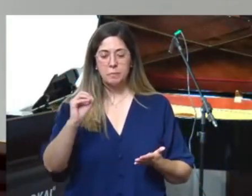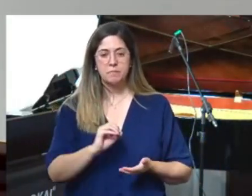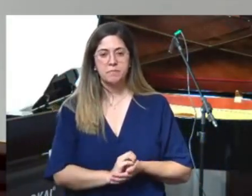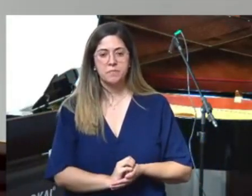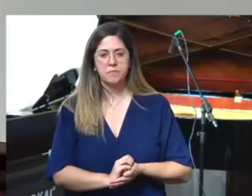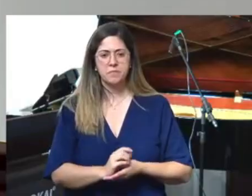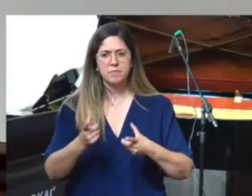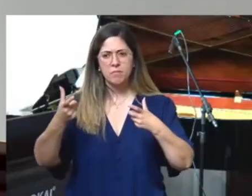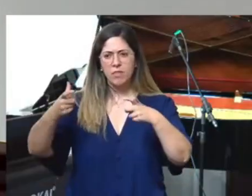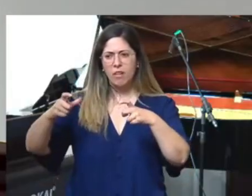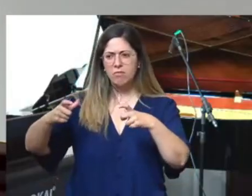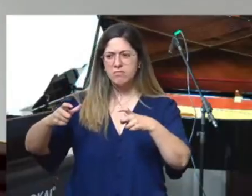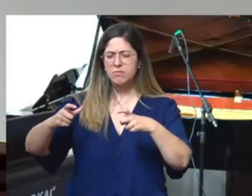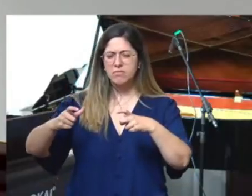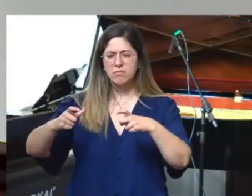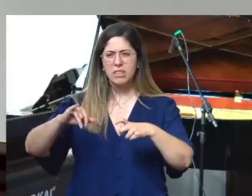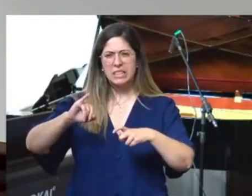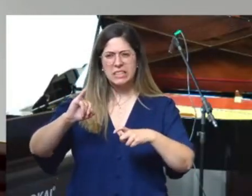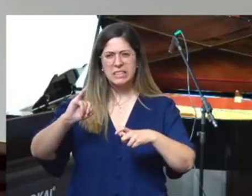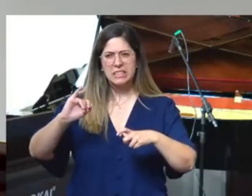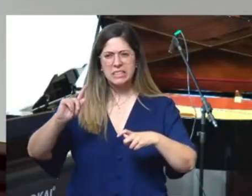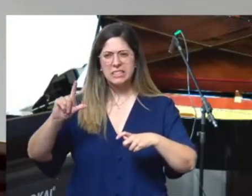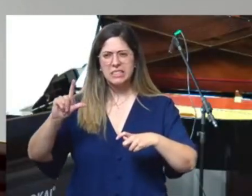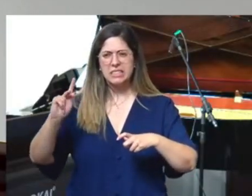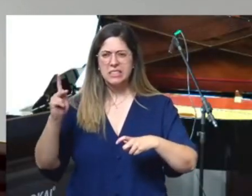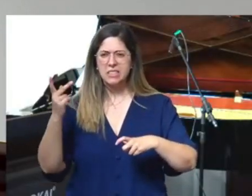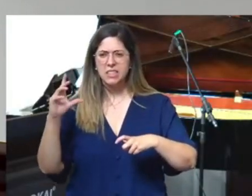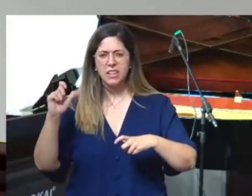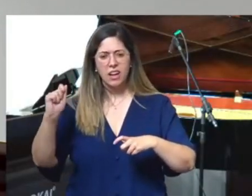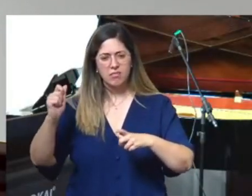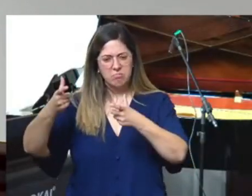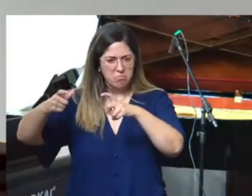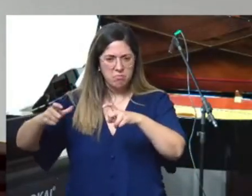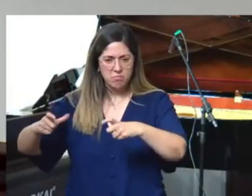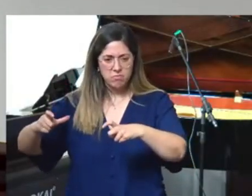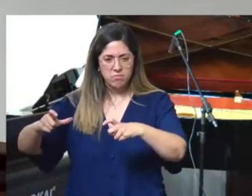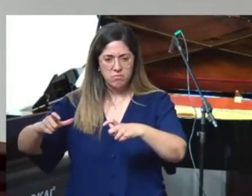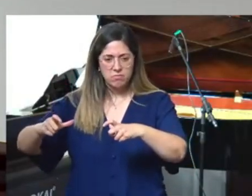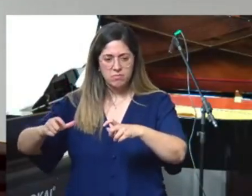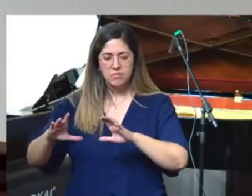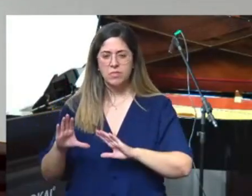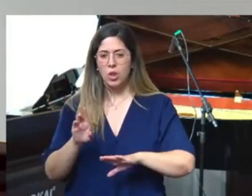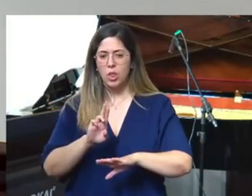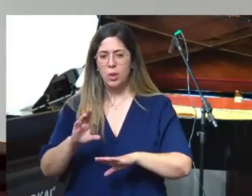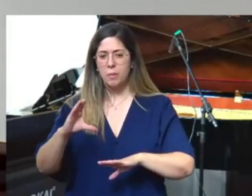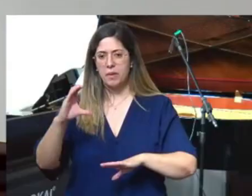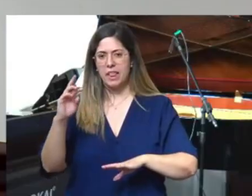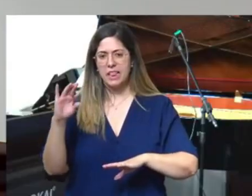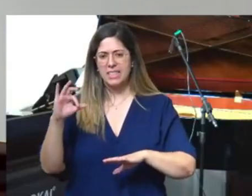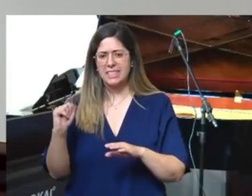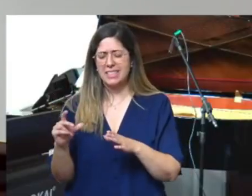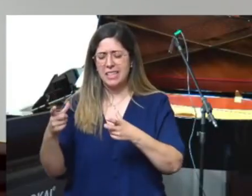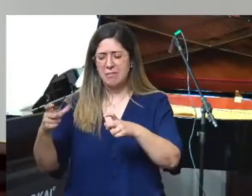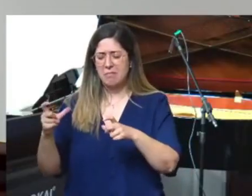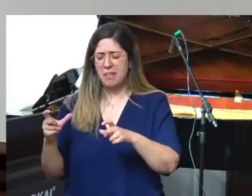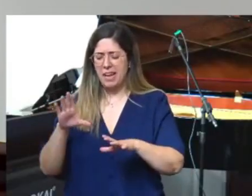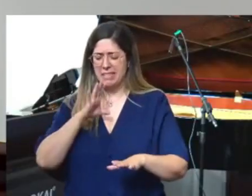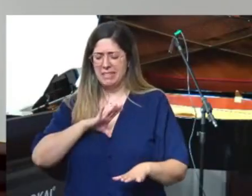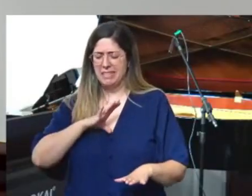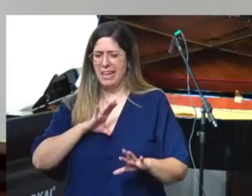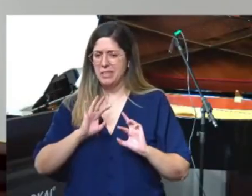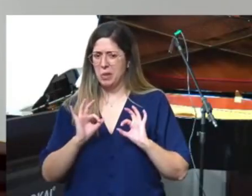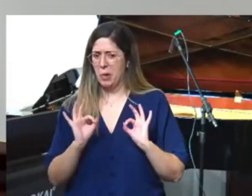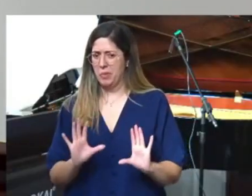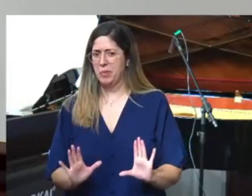ilha de Creta para um grande desafio. Uma sociedade corrompida, sem